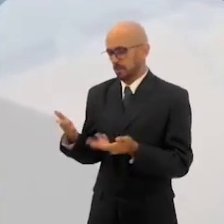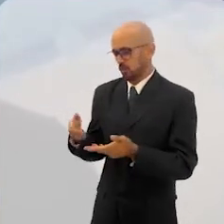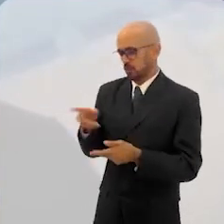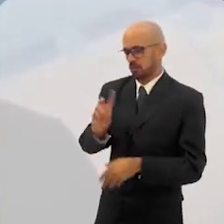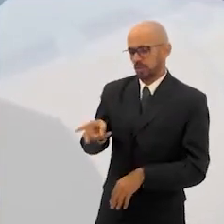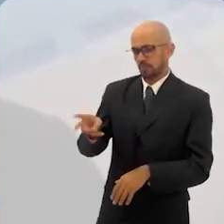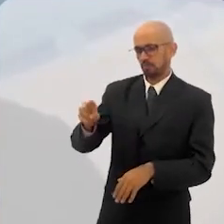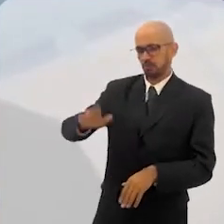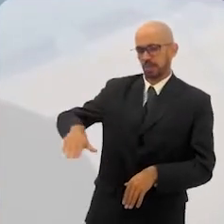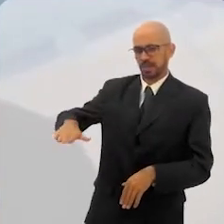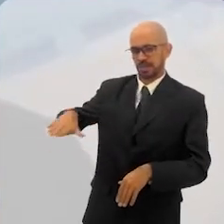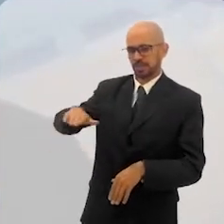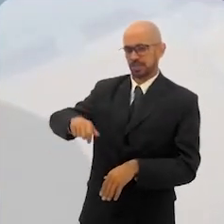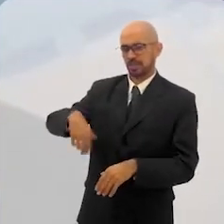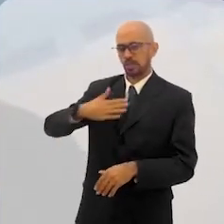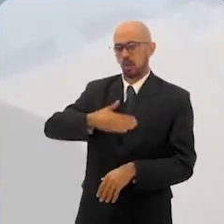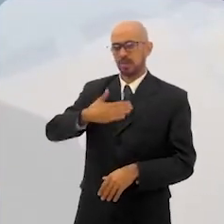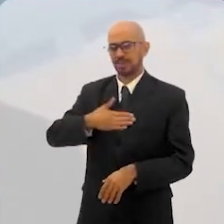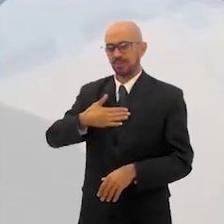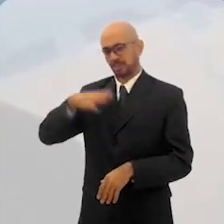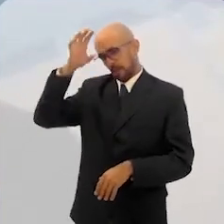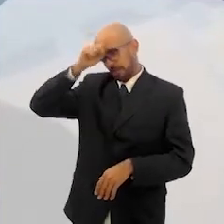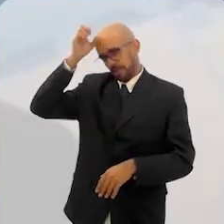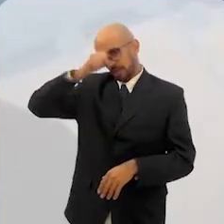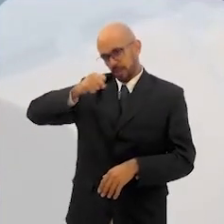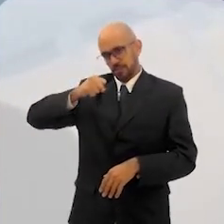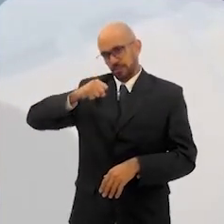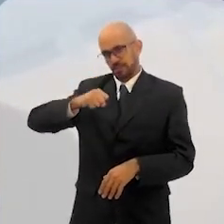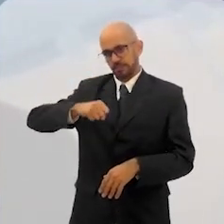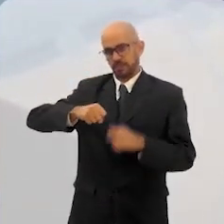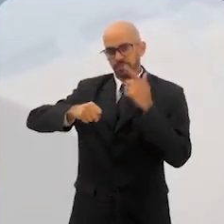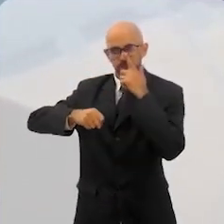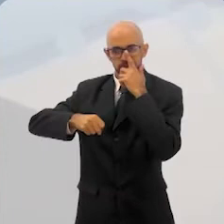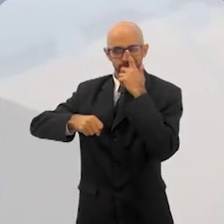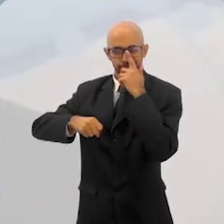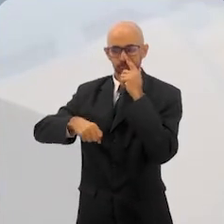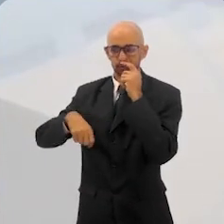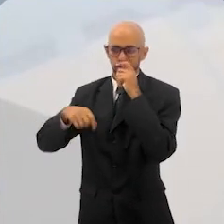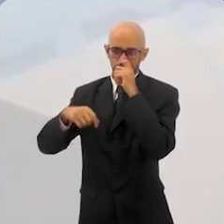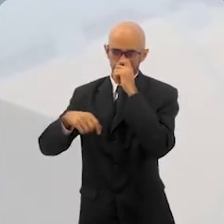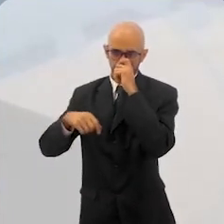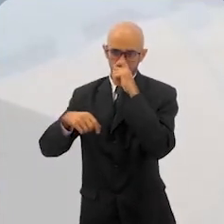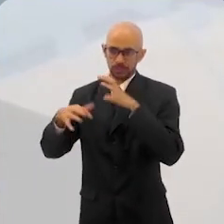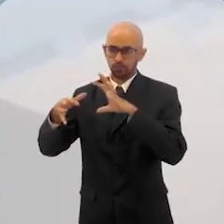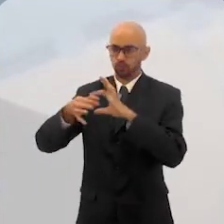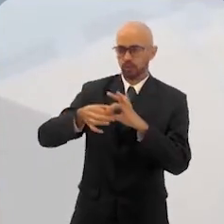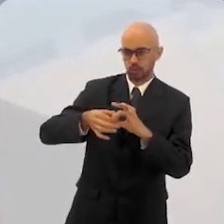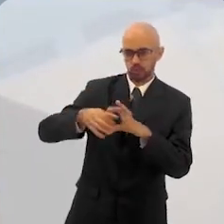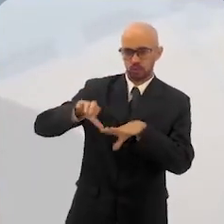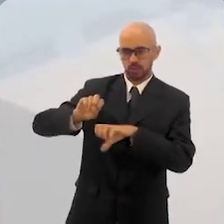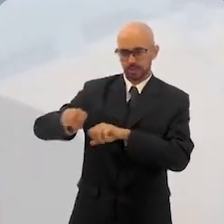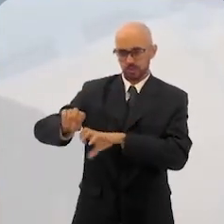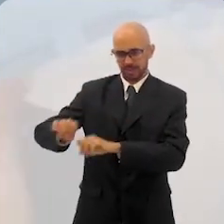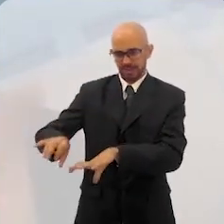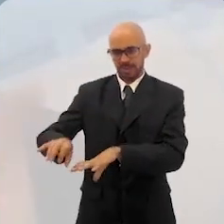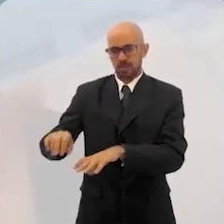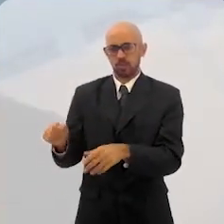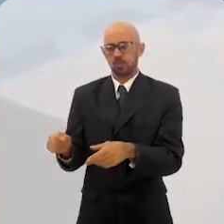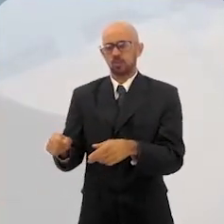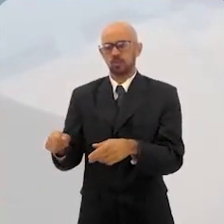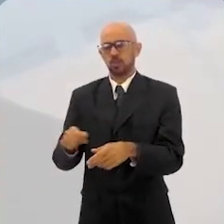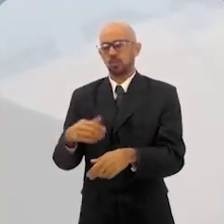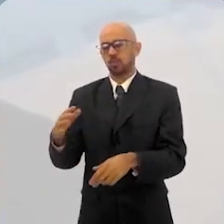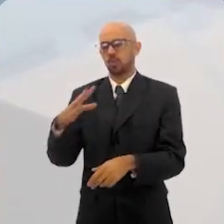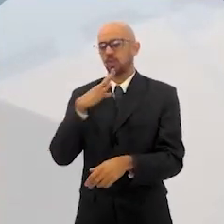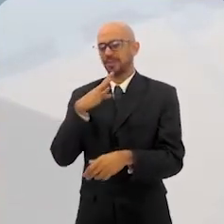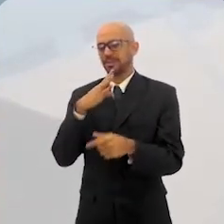queria aprender, né? Sempre fui uma criança que queria aprender. Eu acho que esse vínculo com a educação, esse vínculo